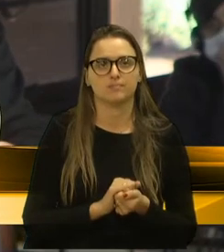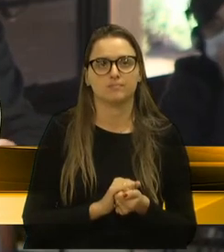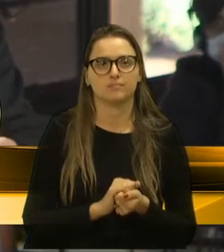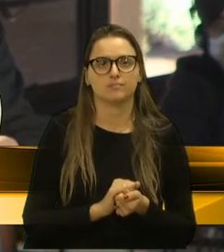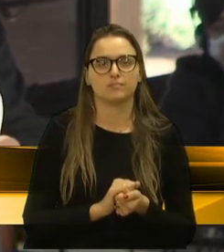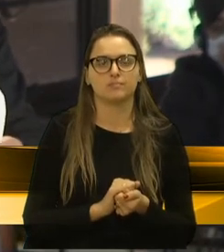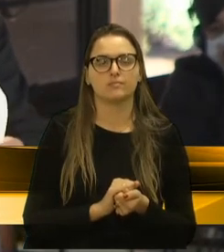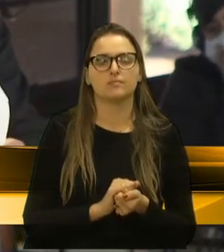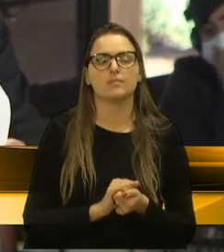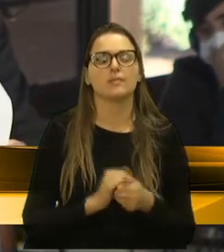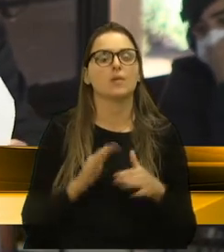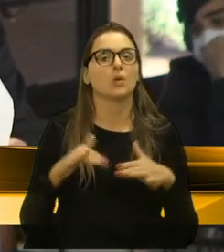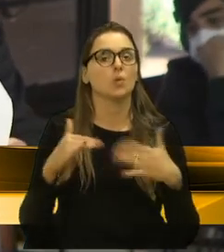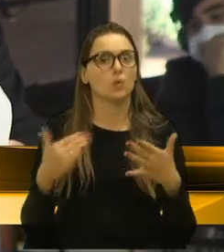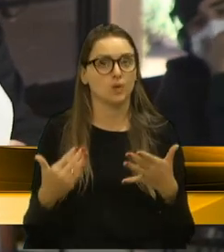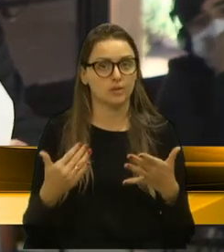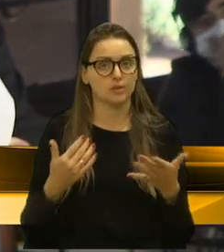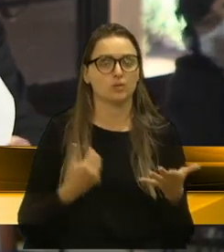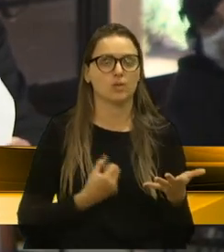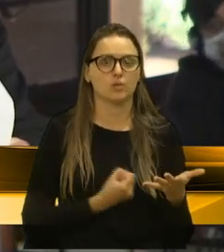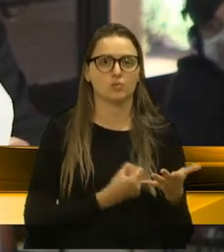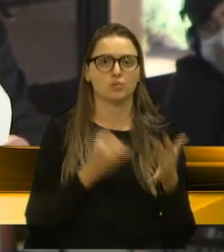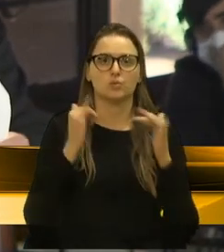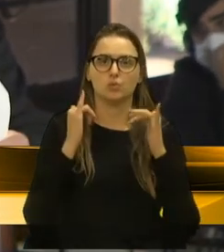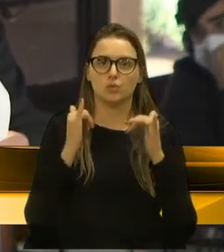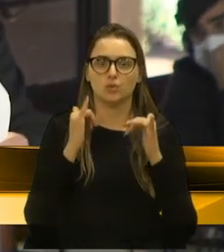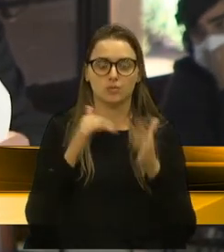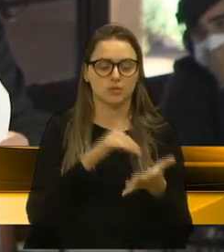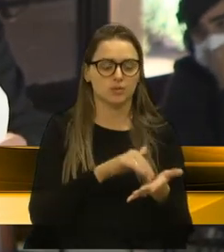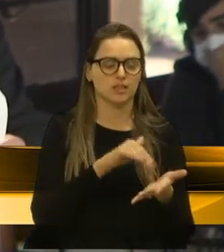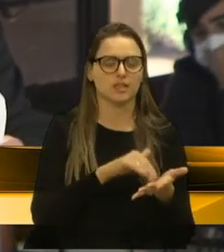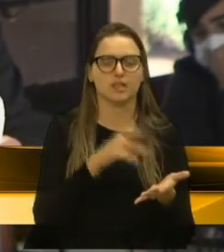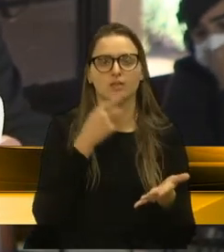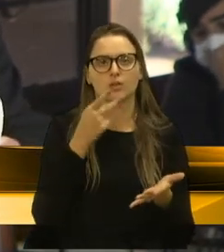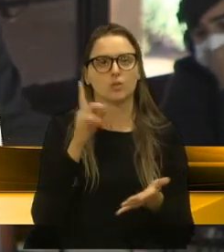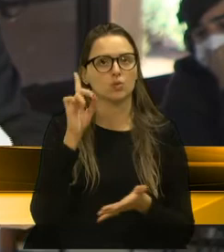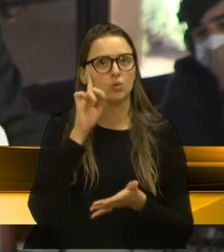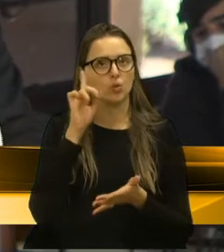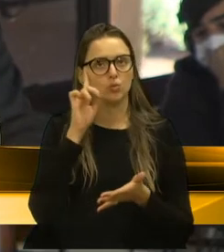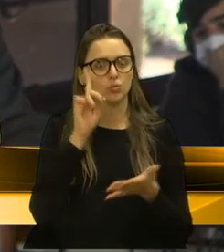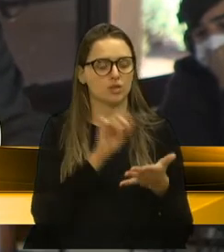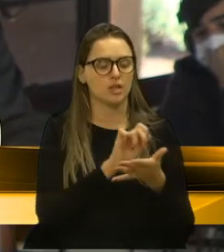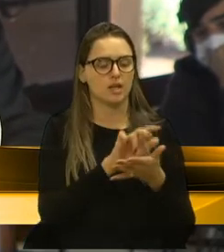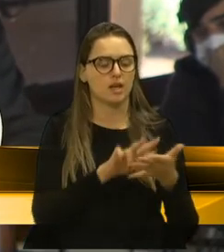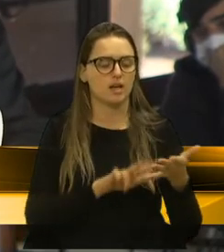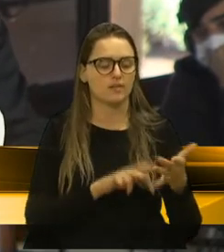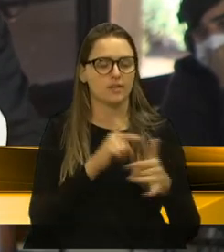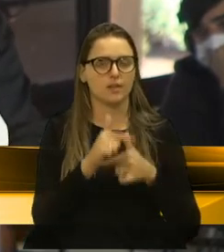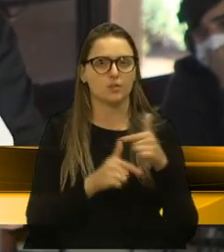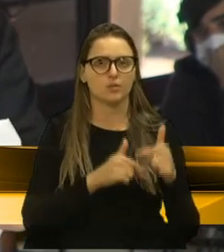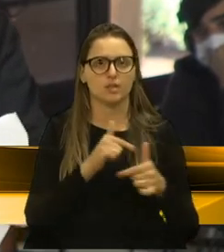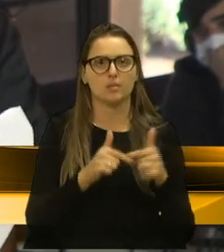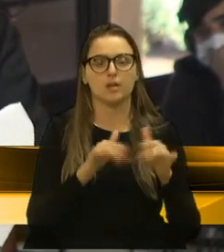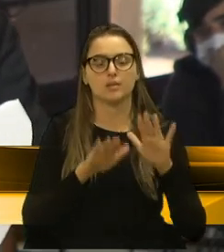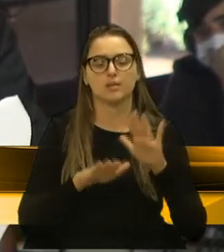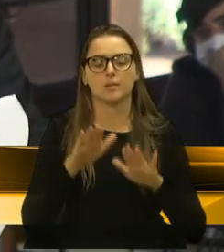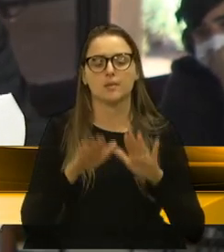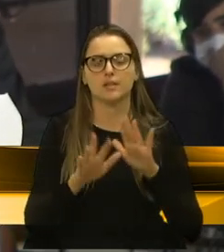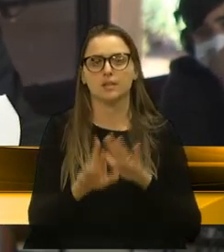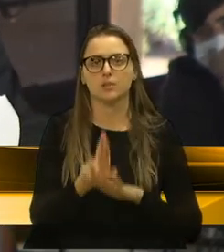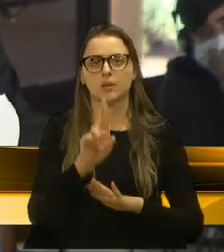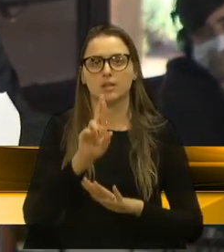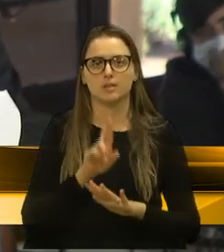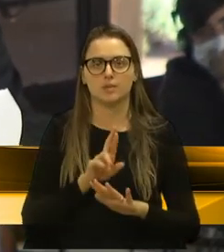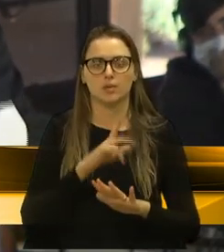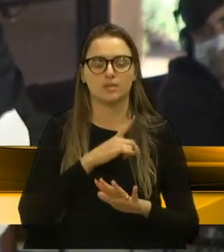Quanto às lotações, o secretário foi claro que diariamente eles avaliam o serviço, de acordo com os resultados obtidos pelos